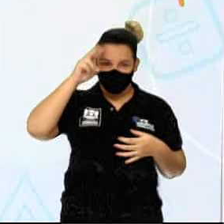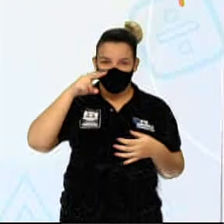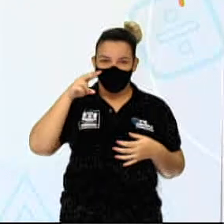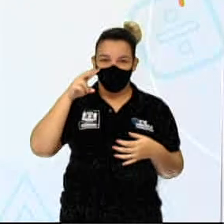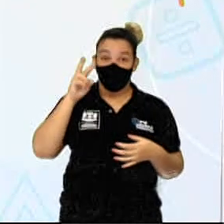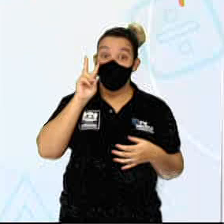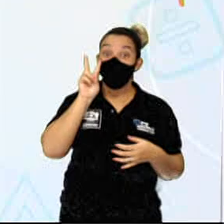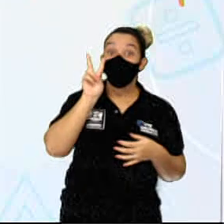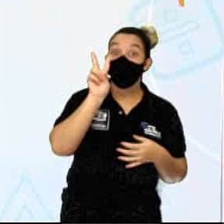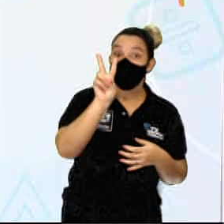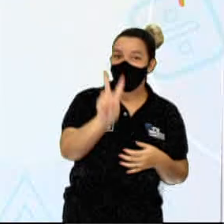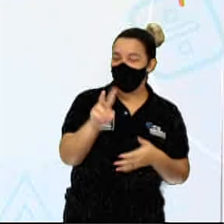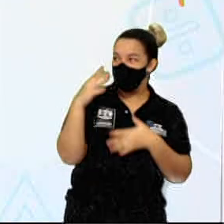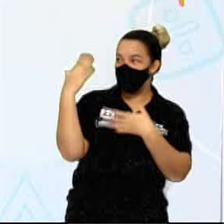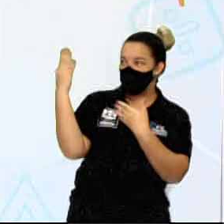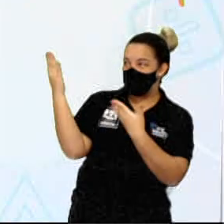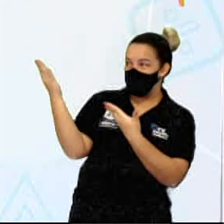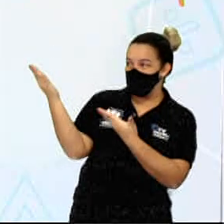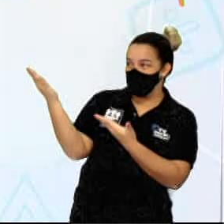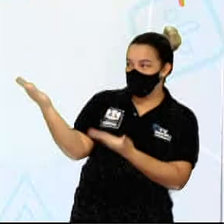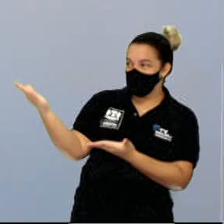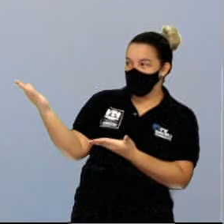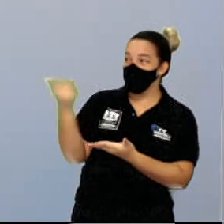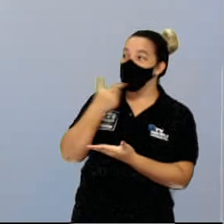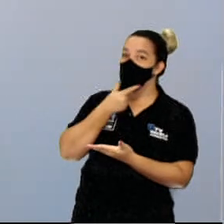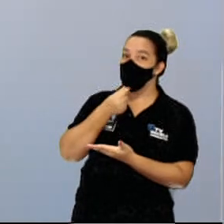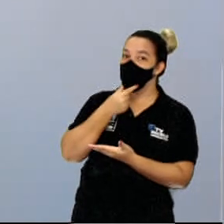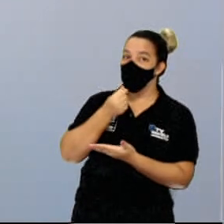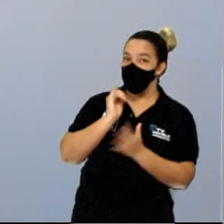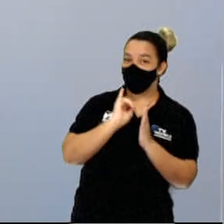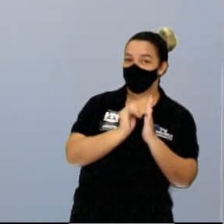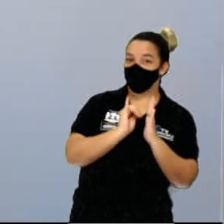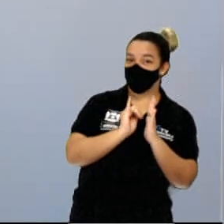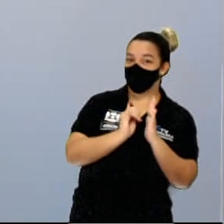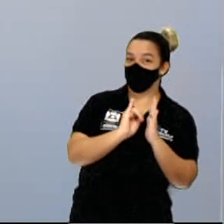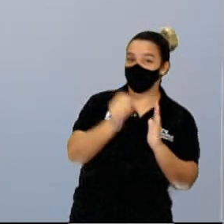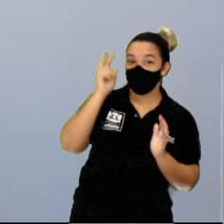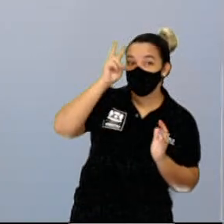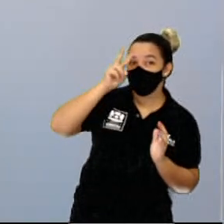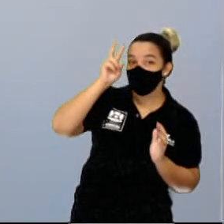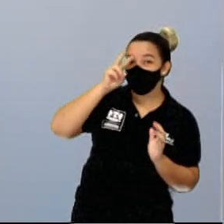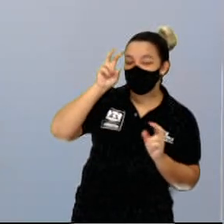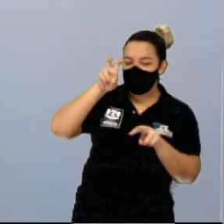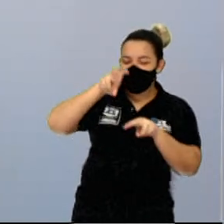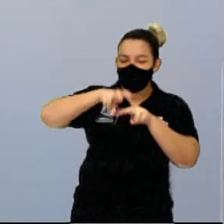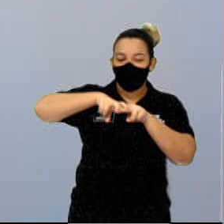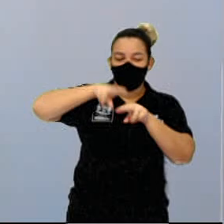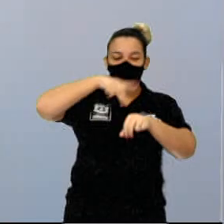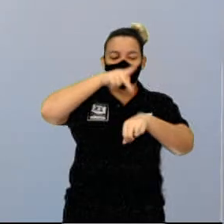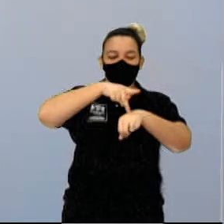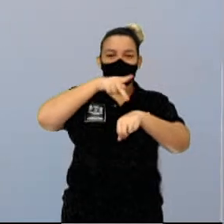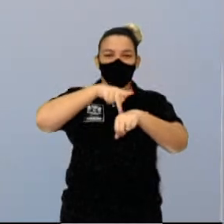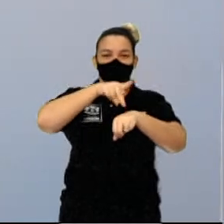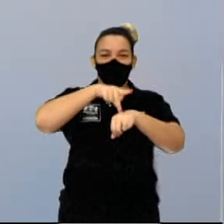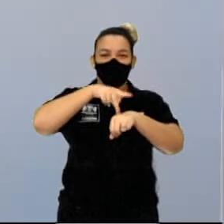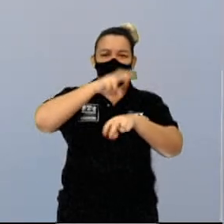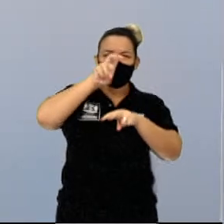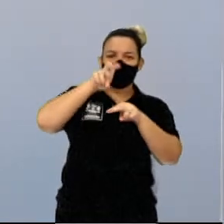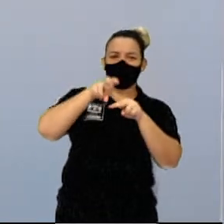Veja a presença desse narrador, desse contador de histórias, sentado em uma pedra ou em um toco de uma